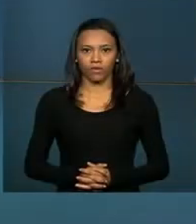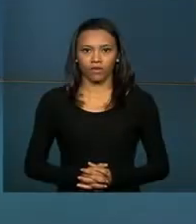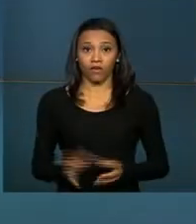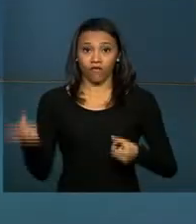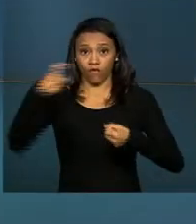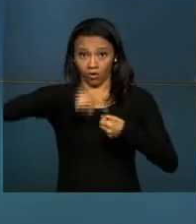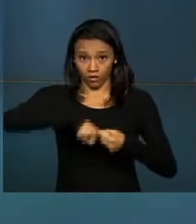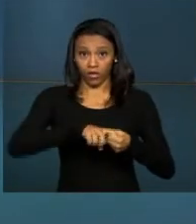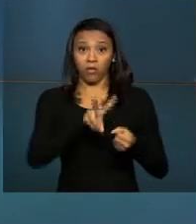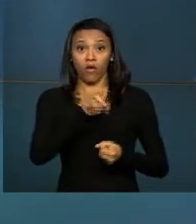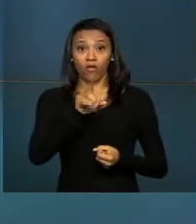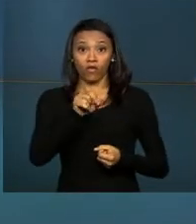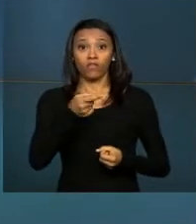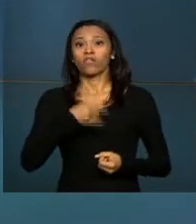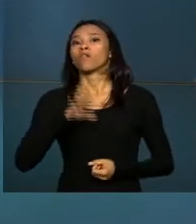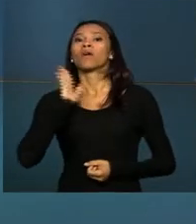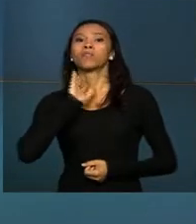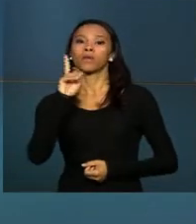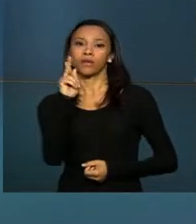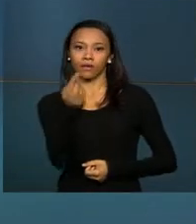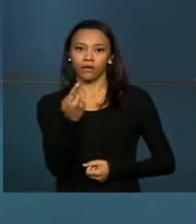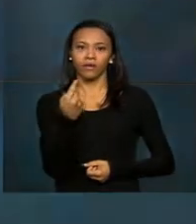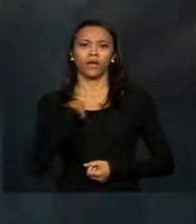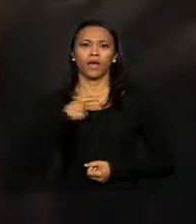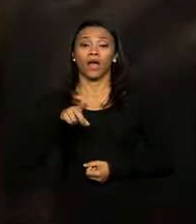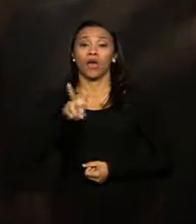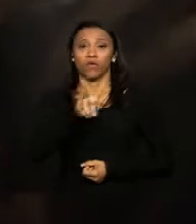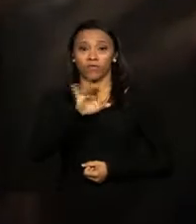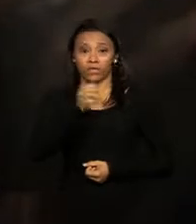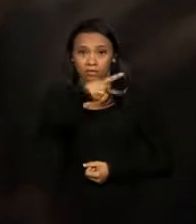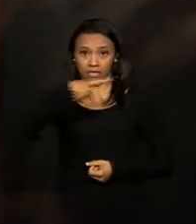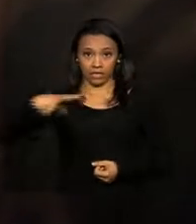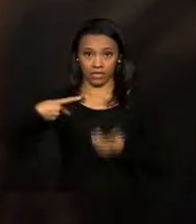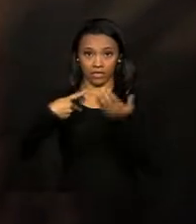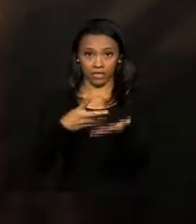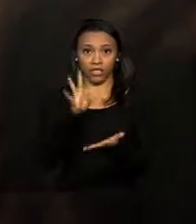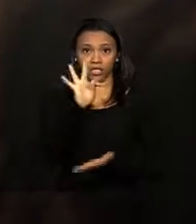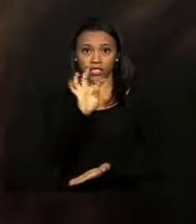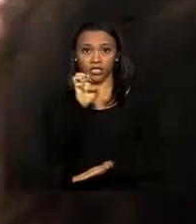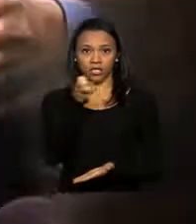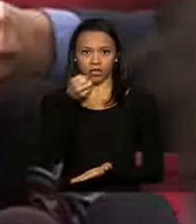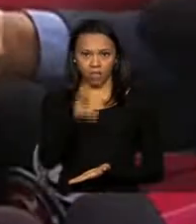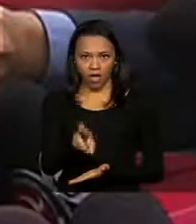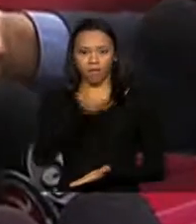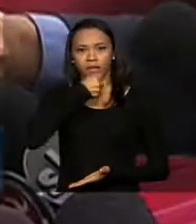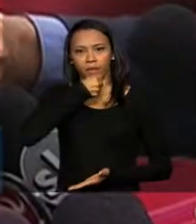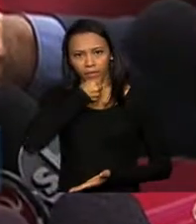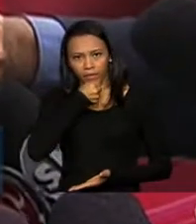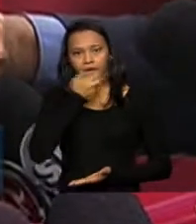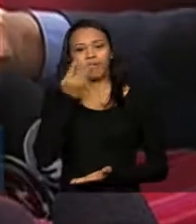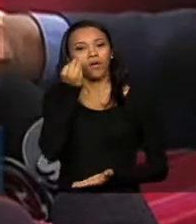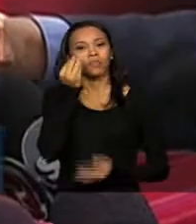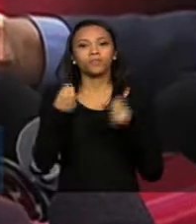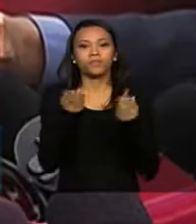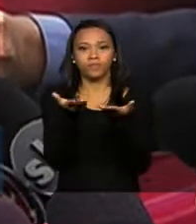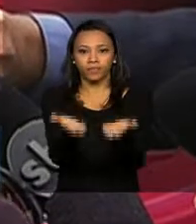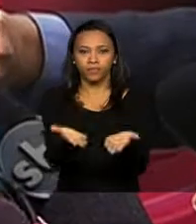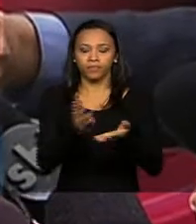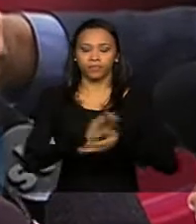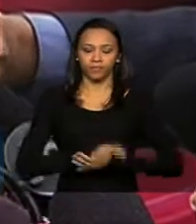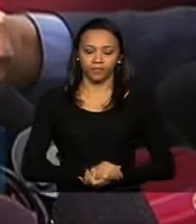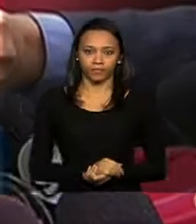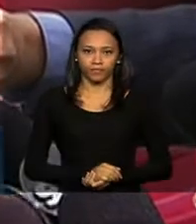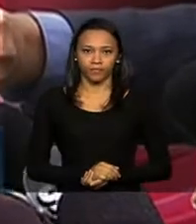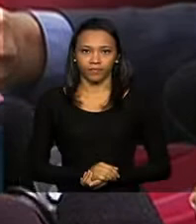vamos voltar ao vivo a Belo Horizonte Minas Gerais o vice-presidente da República Michel Temer concede entrevista à imprensa vamos acompanhar evolução